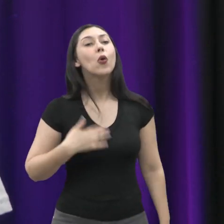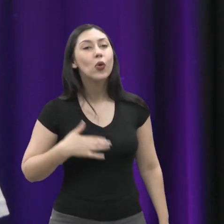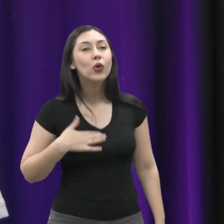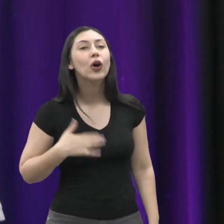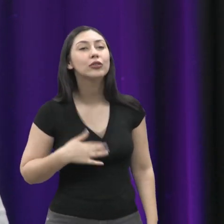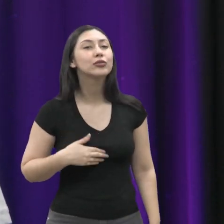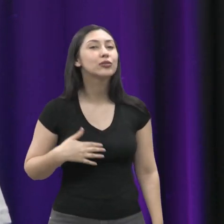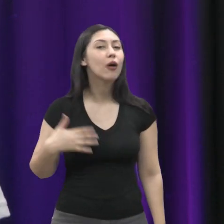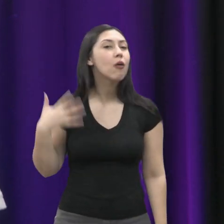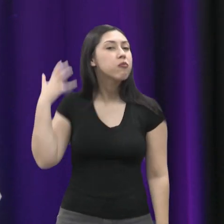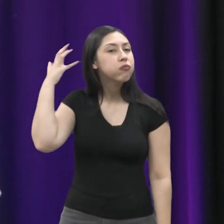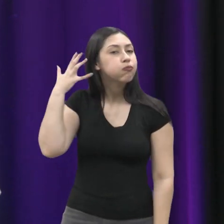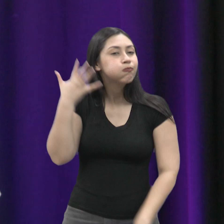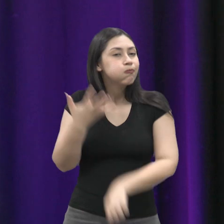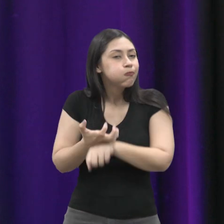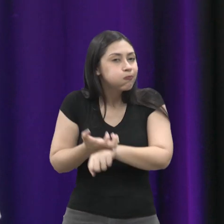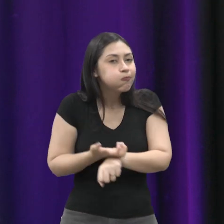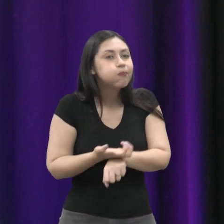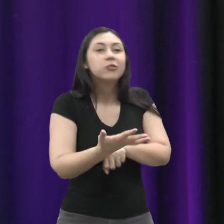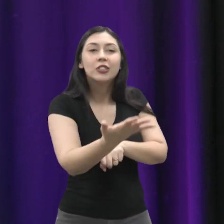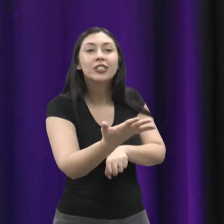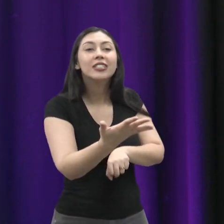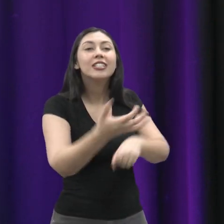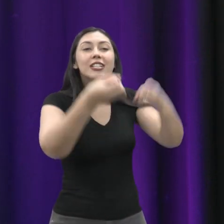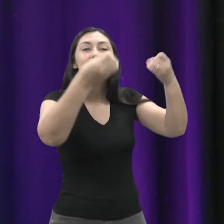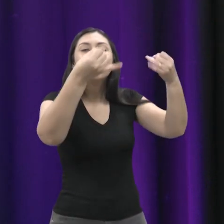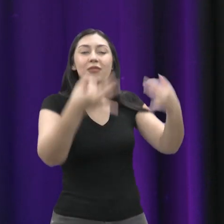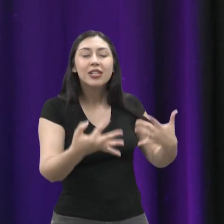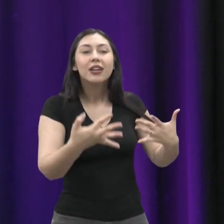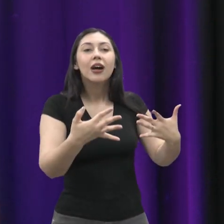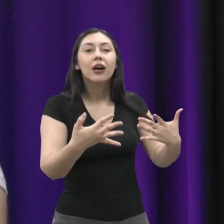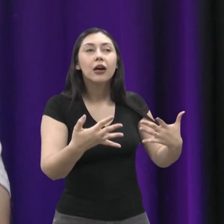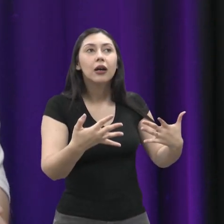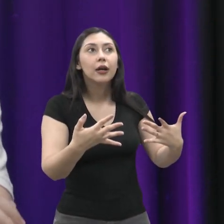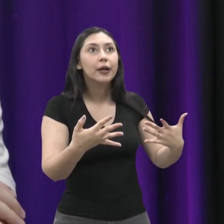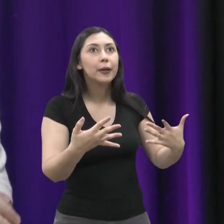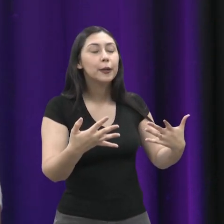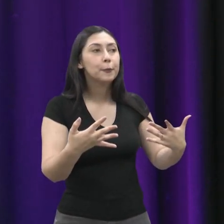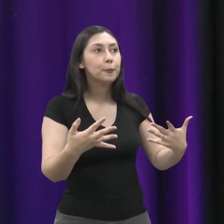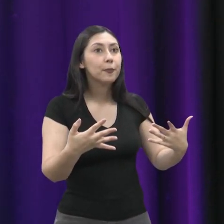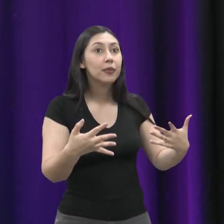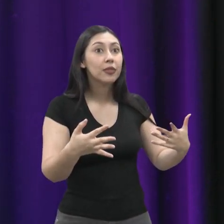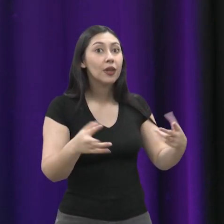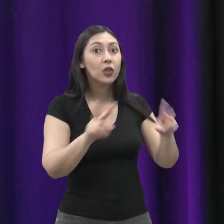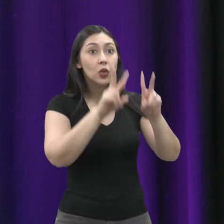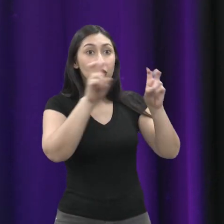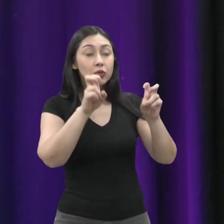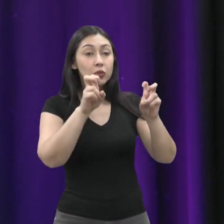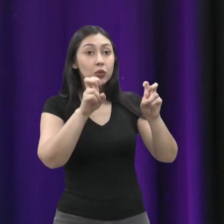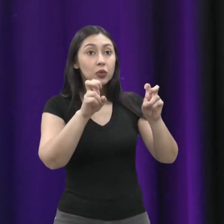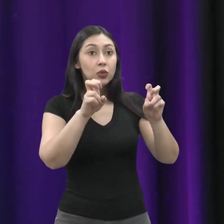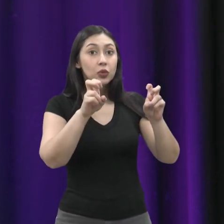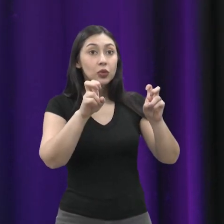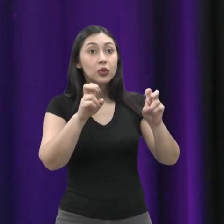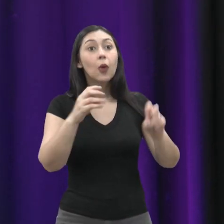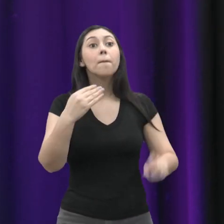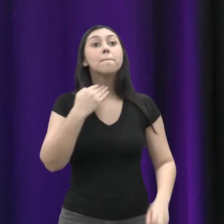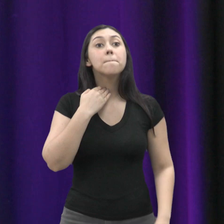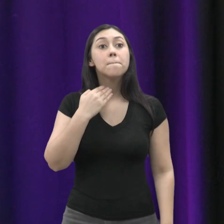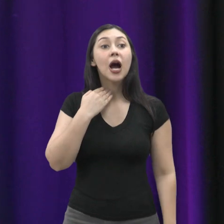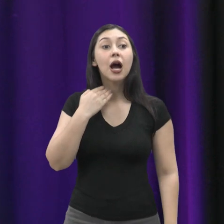um podcast que eu gosto muito, que chama História Pirata, que é de amigos meus da faculdade, inclusive. Eles têm um programa só